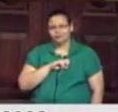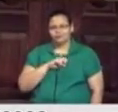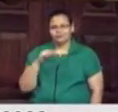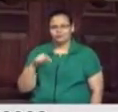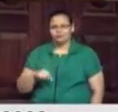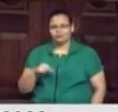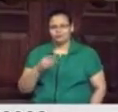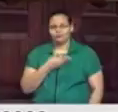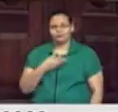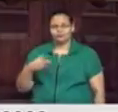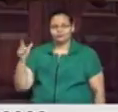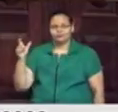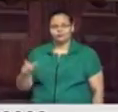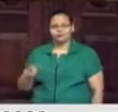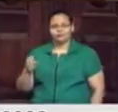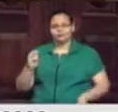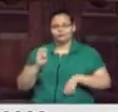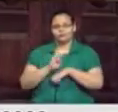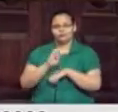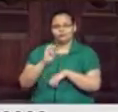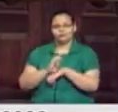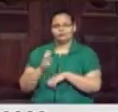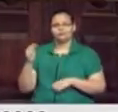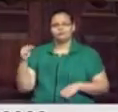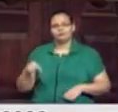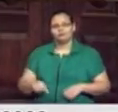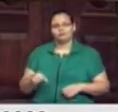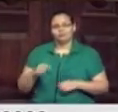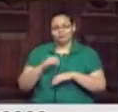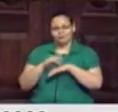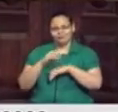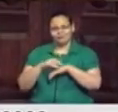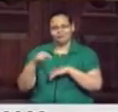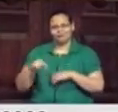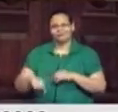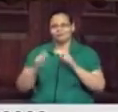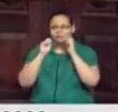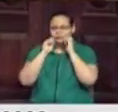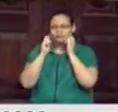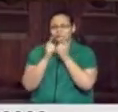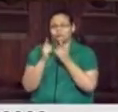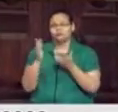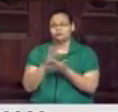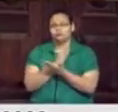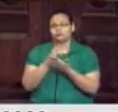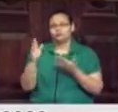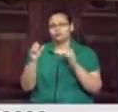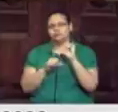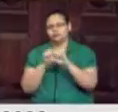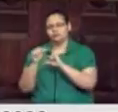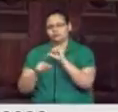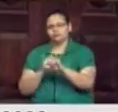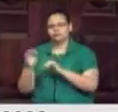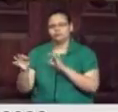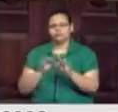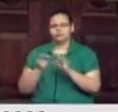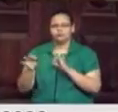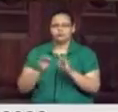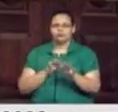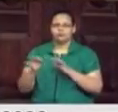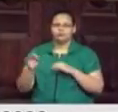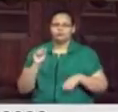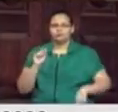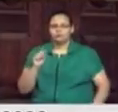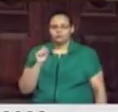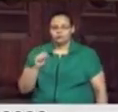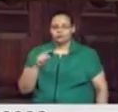que o governo do Estado encaminhou aqui para a nossa Assembleia Legislativa. Tivemos algumas alterações, o projeto